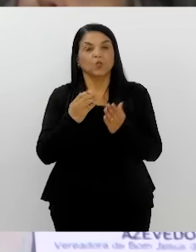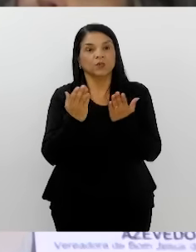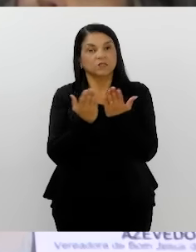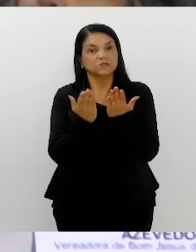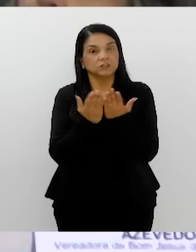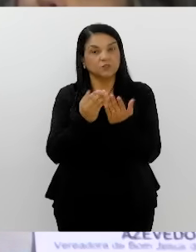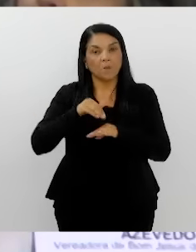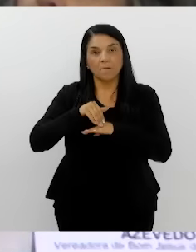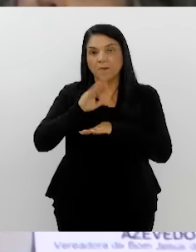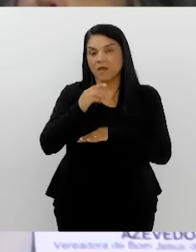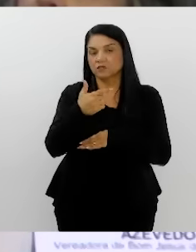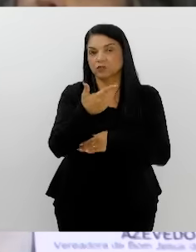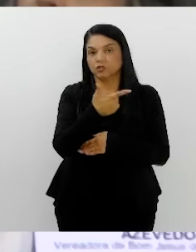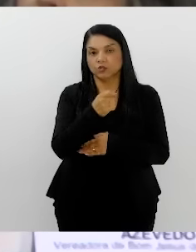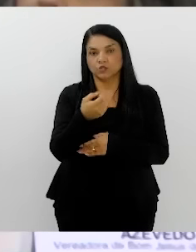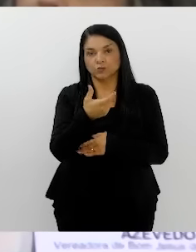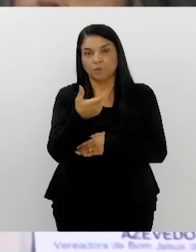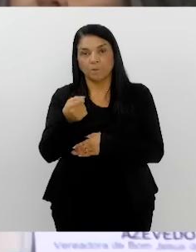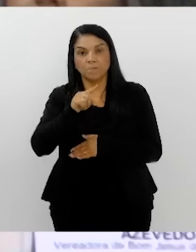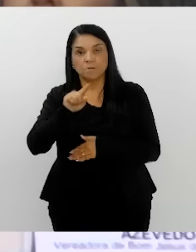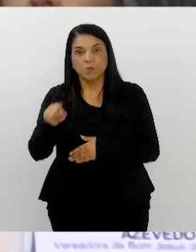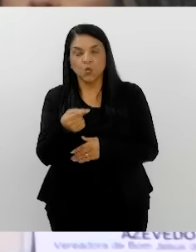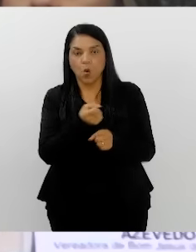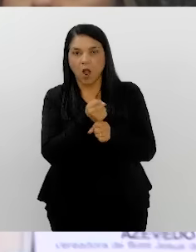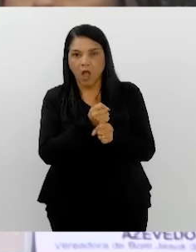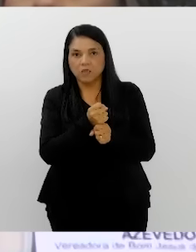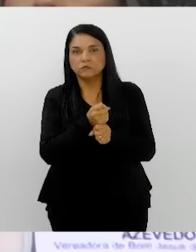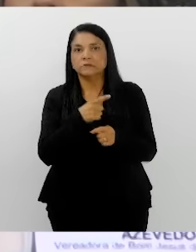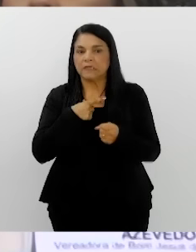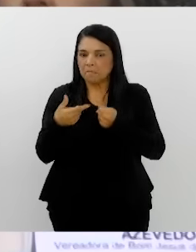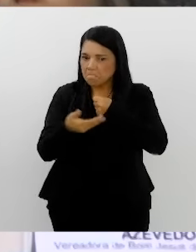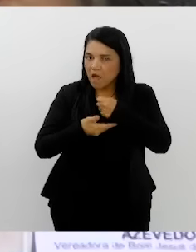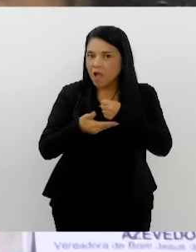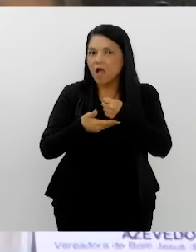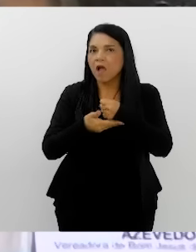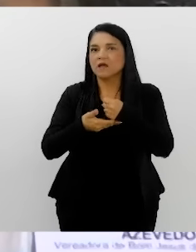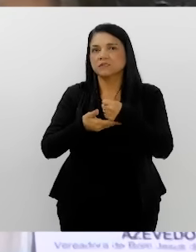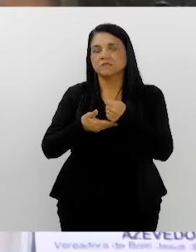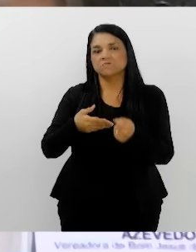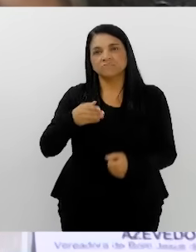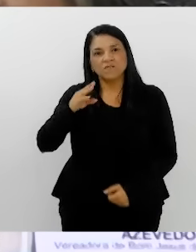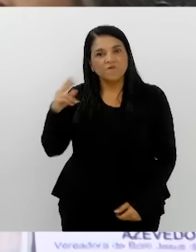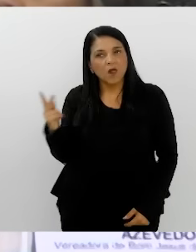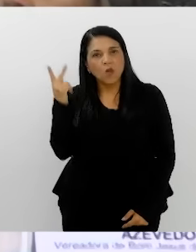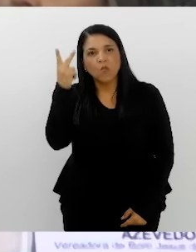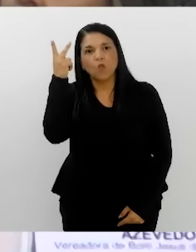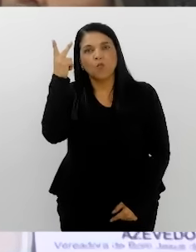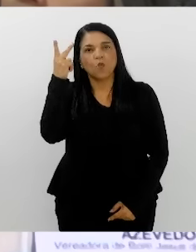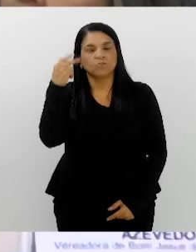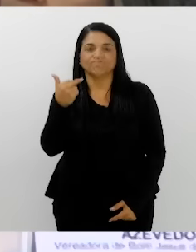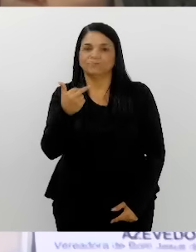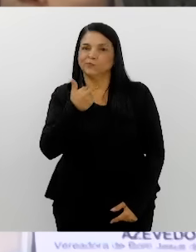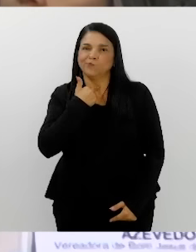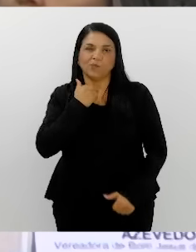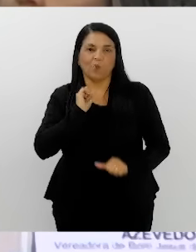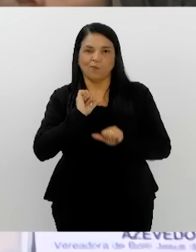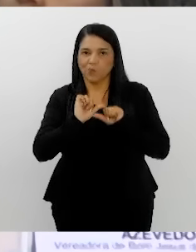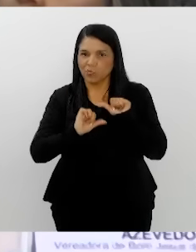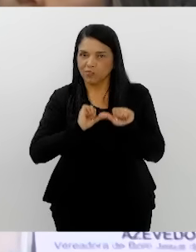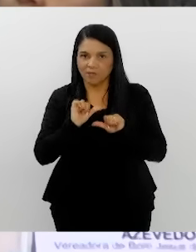ele é baseado em princípios e valores, e são esses princípios e valores que não podem ser mudados. Não